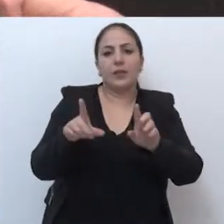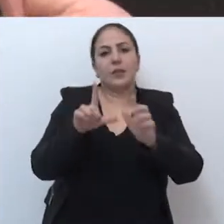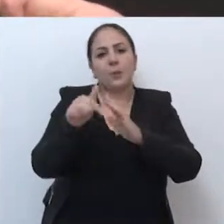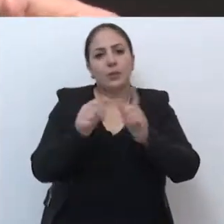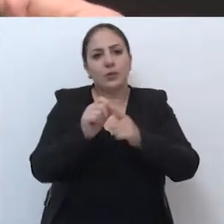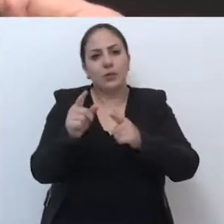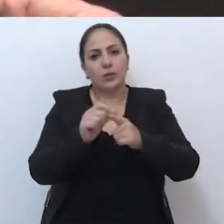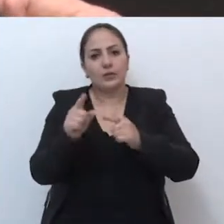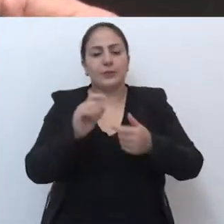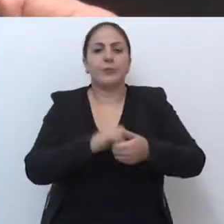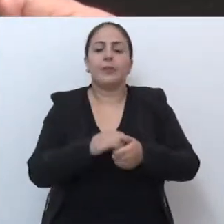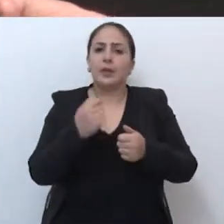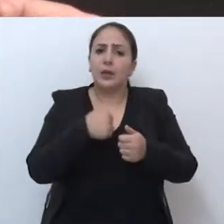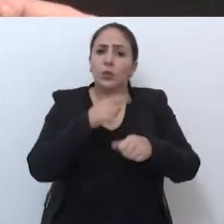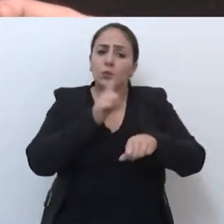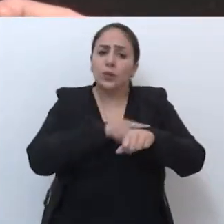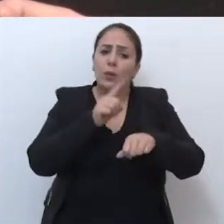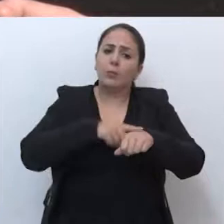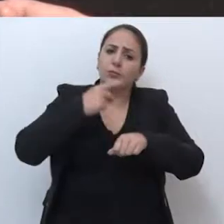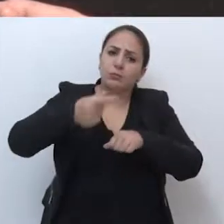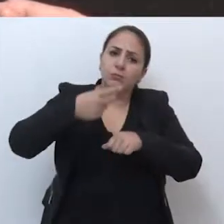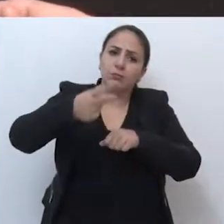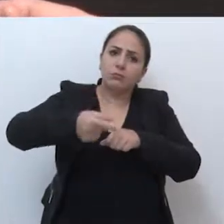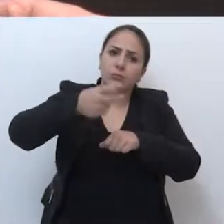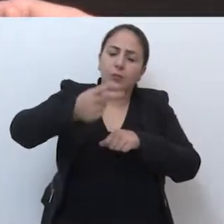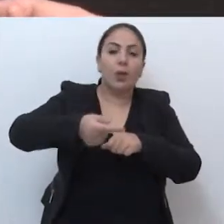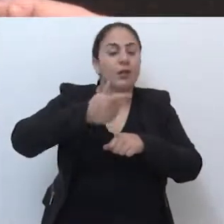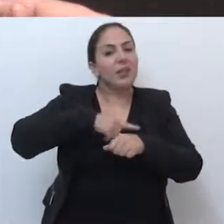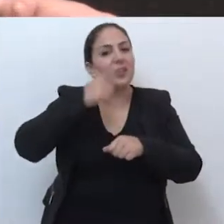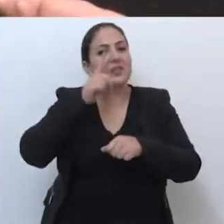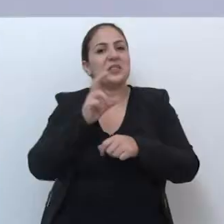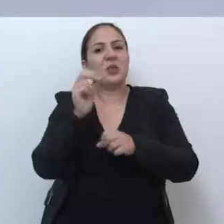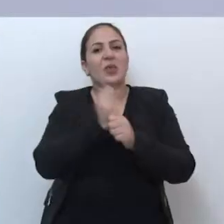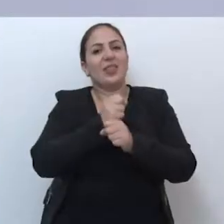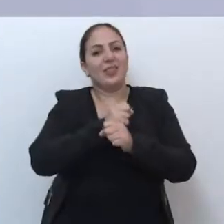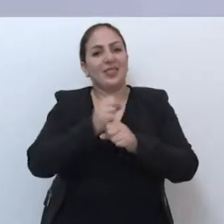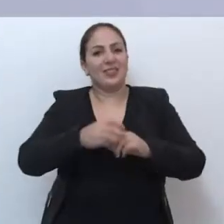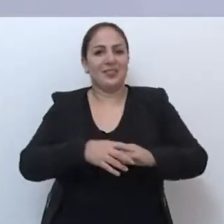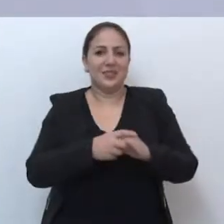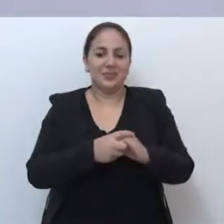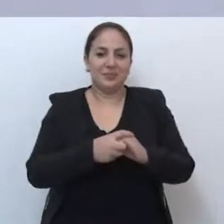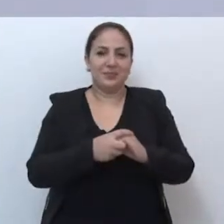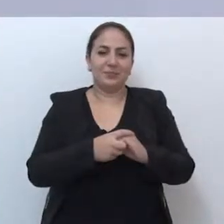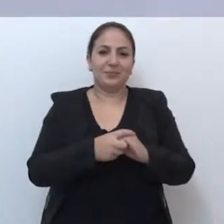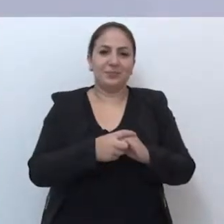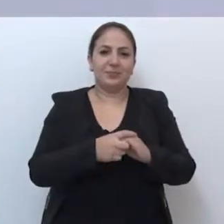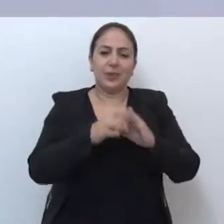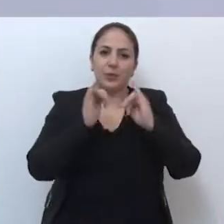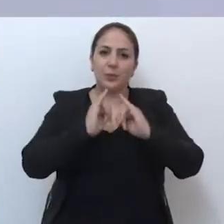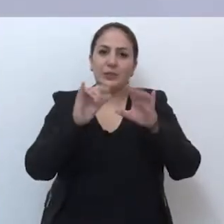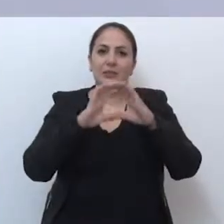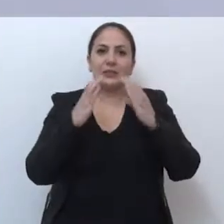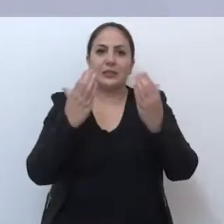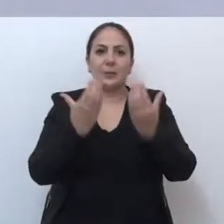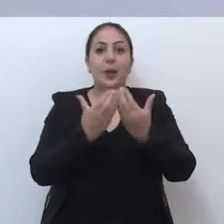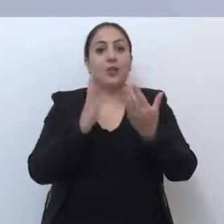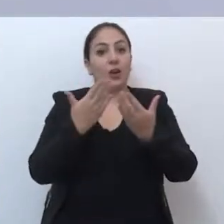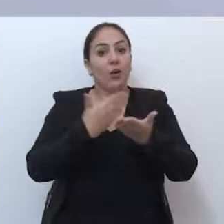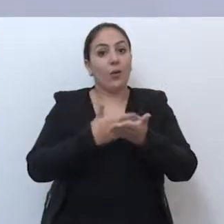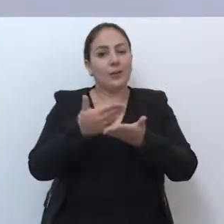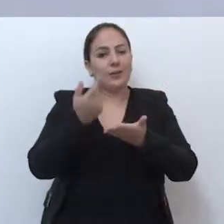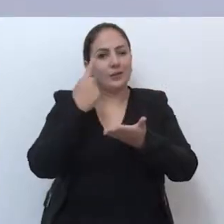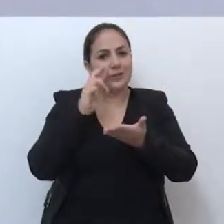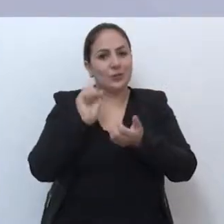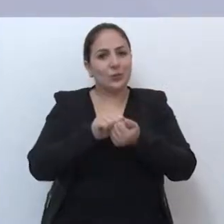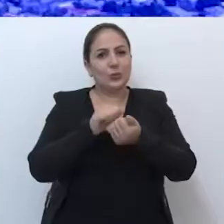locação. E o tempo foi passando e se foram 50 anos. O Jornal da Câmara já está começando.